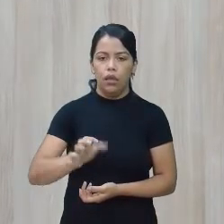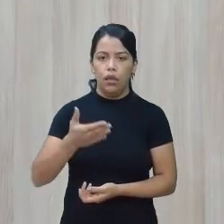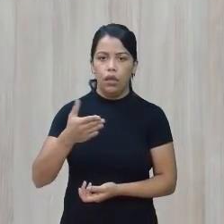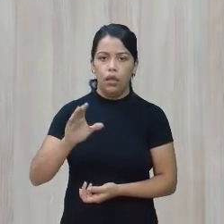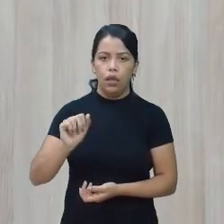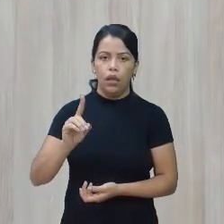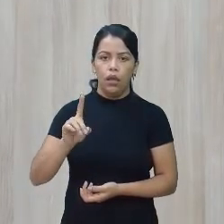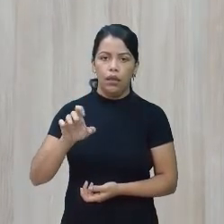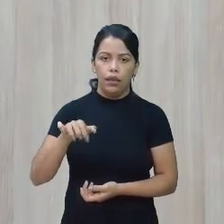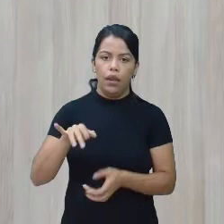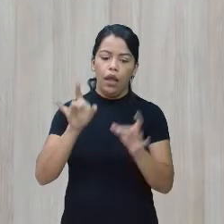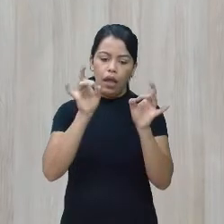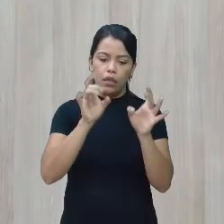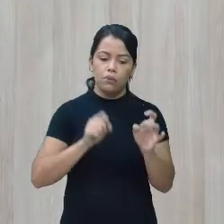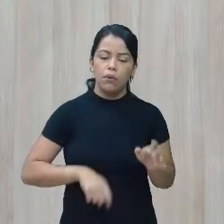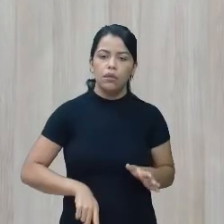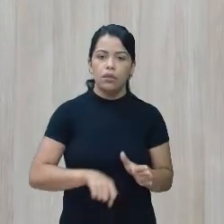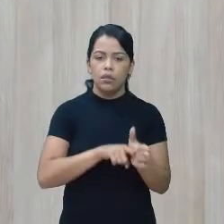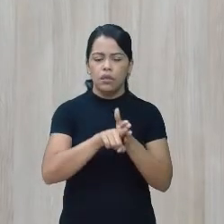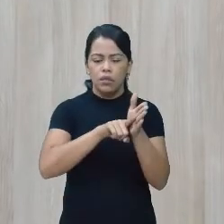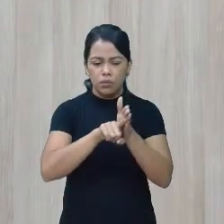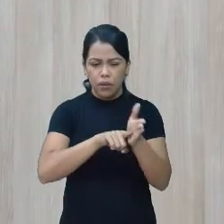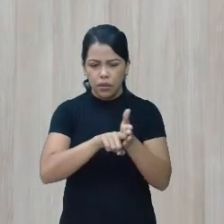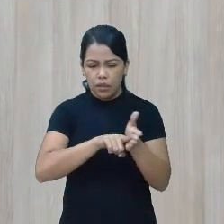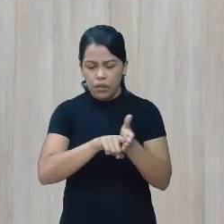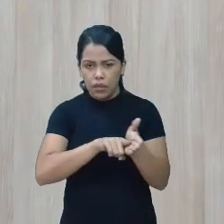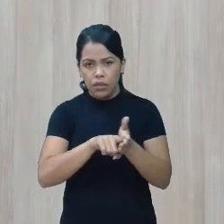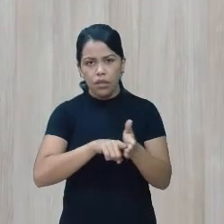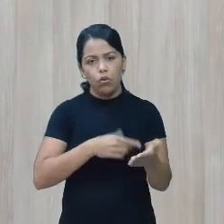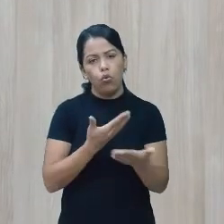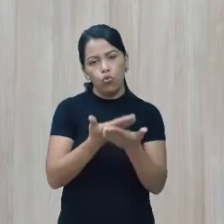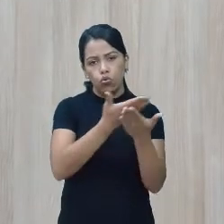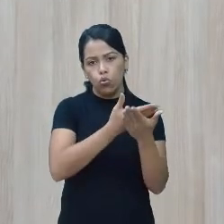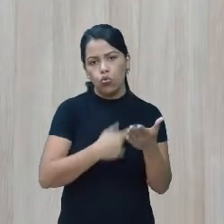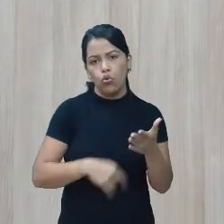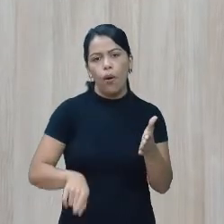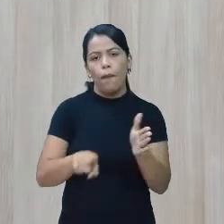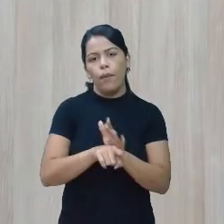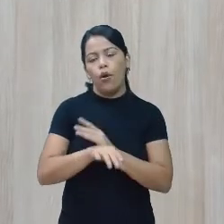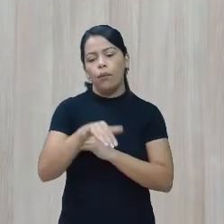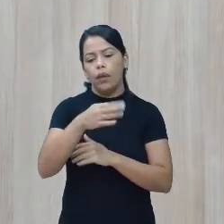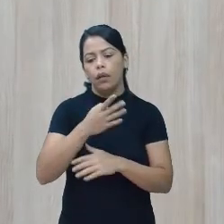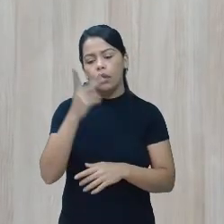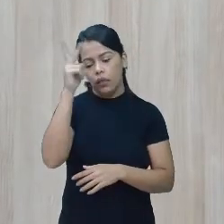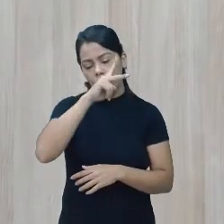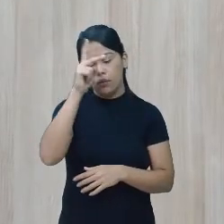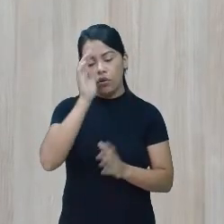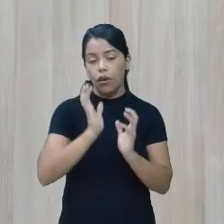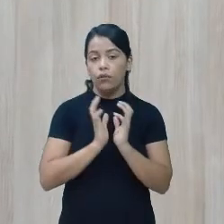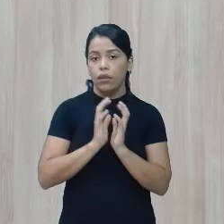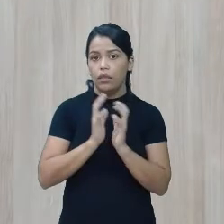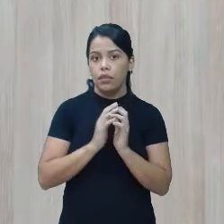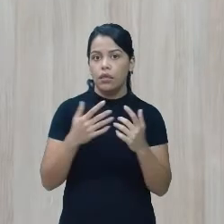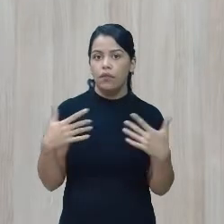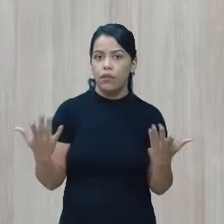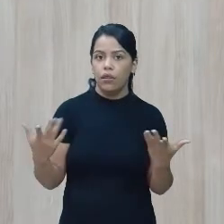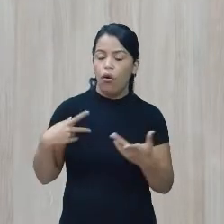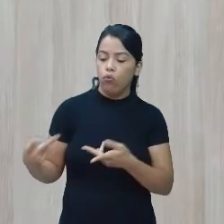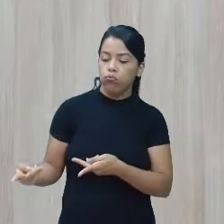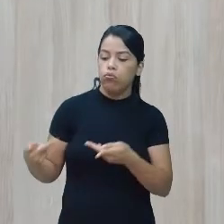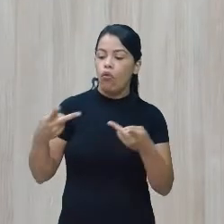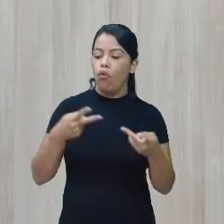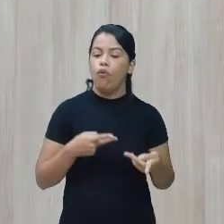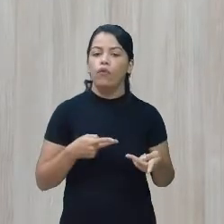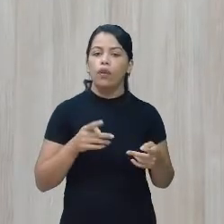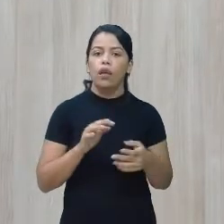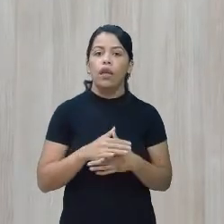elite pernambucana no século XIX e também né, que praticava o tráfico de pessoas escravizadas. E aí eu trouxe para ele